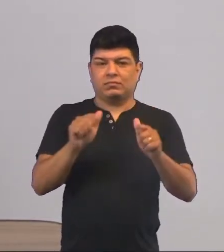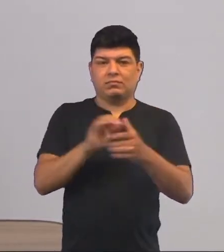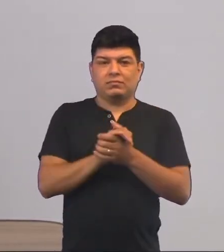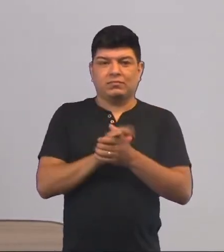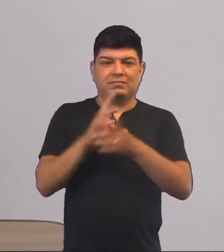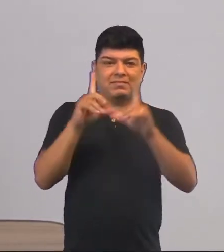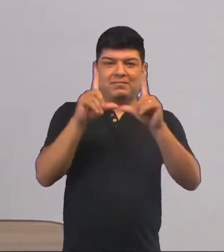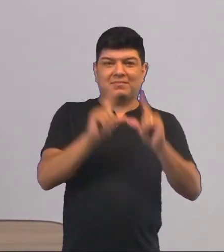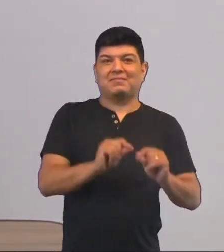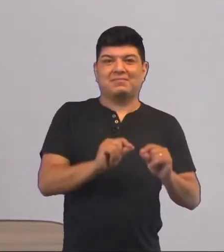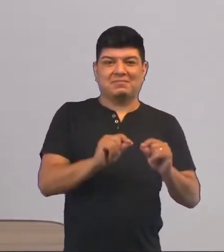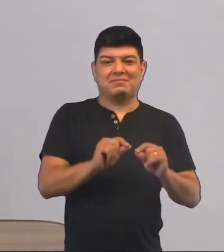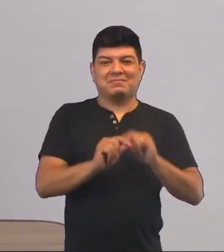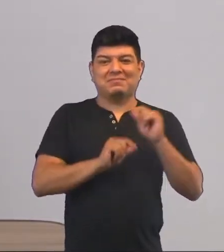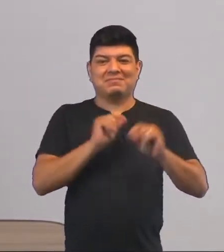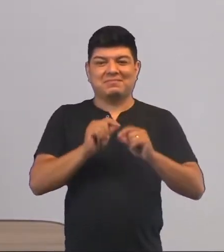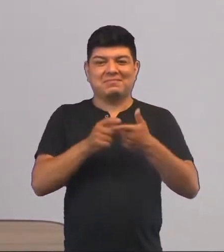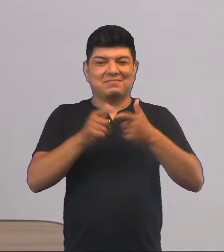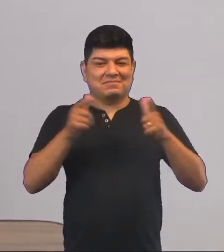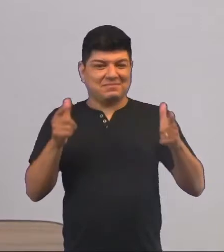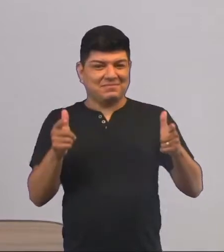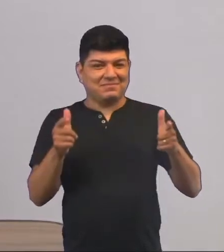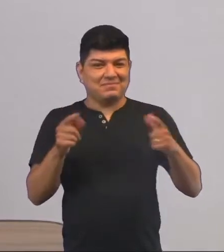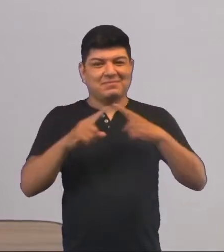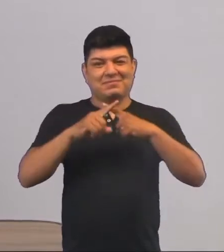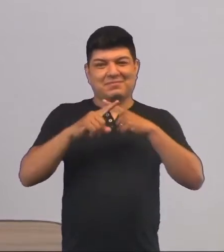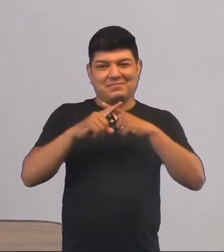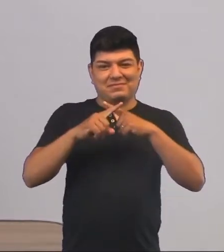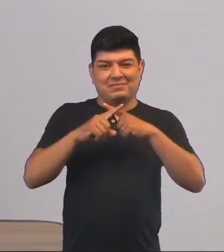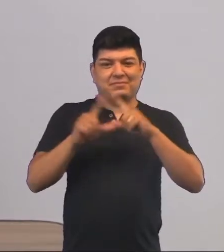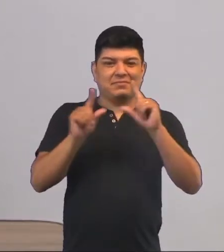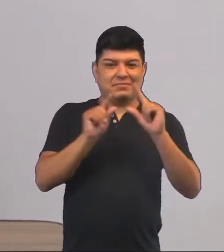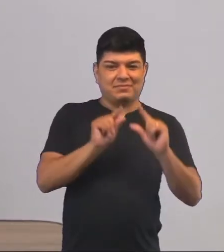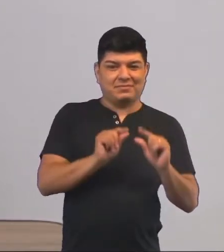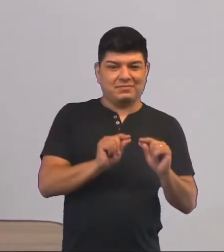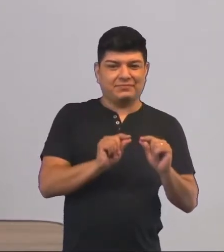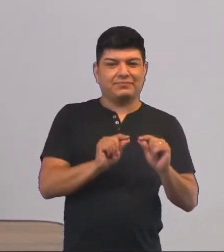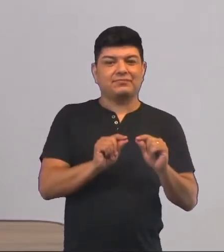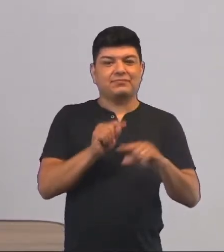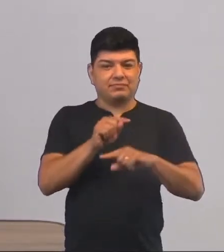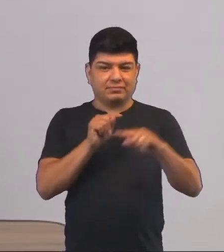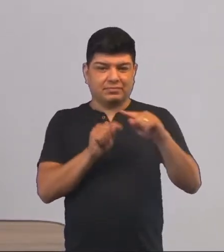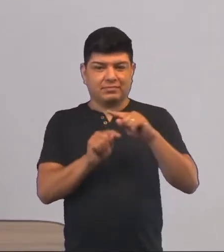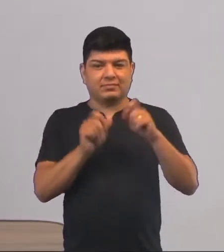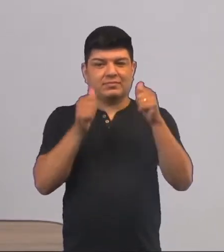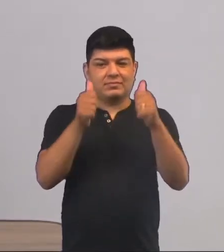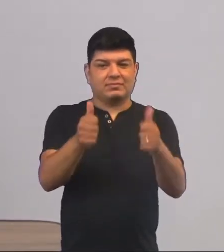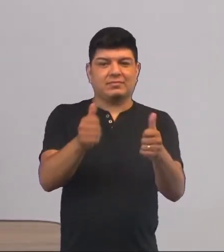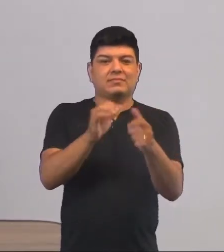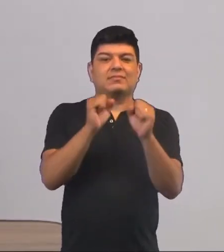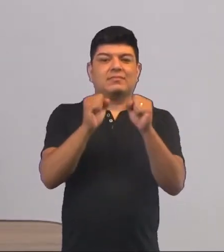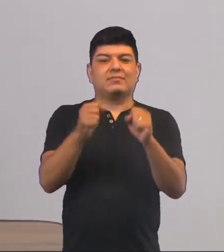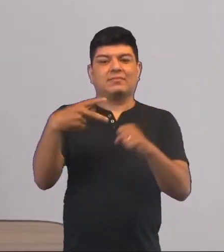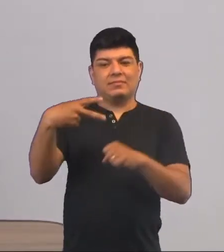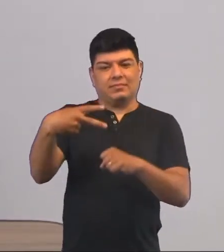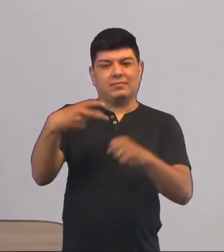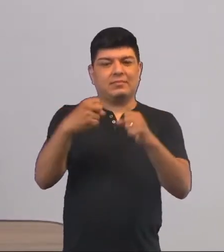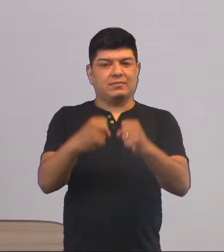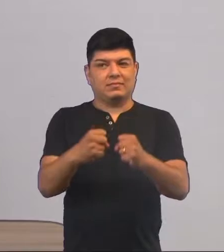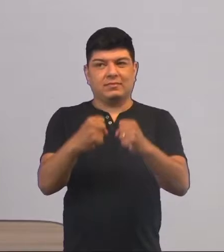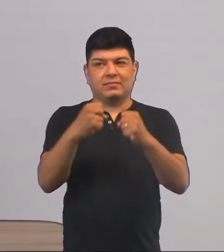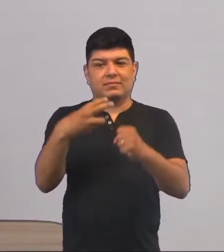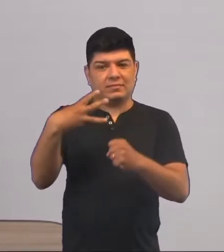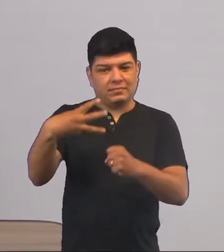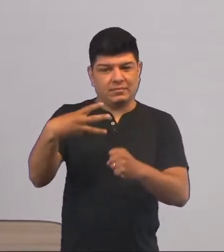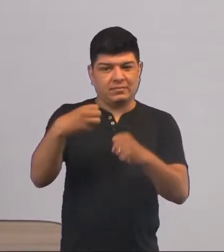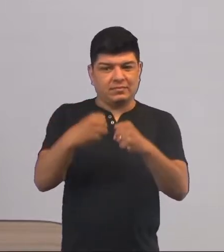poder reduzir. Para eu poder ampliar, eu multiplico. Reduzir, eu divido, certo? Pode ser por 2? Pode. Pode